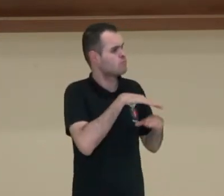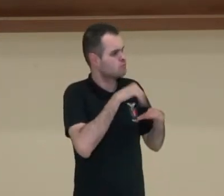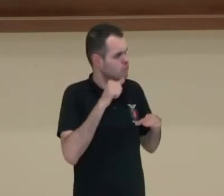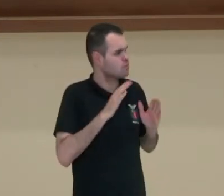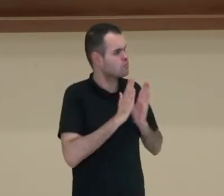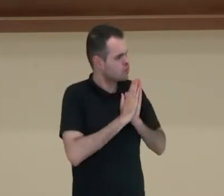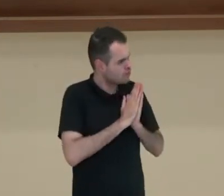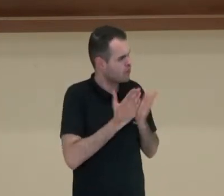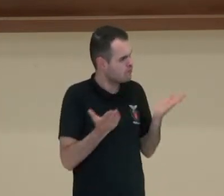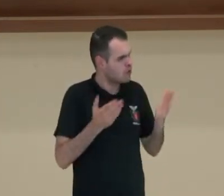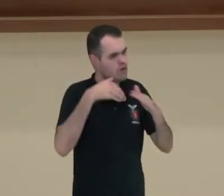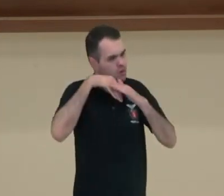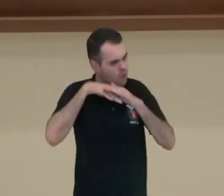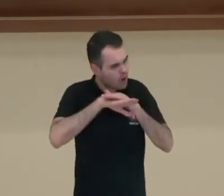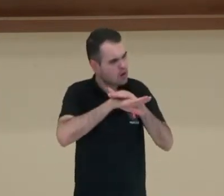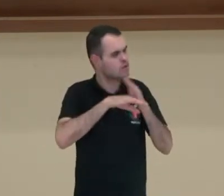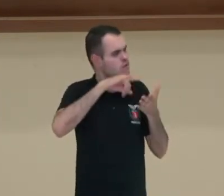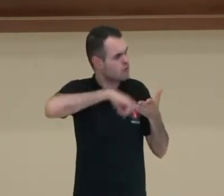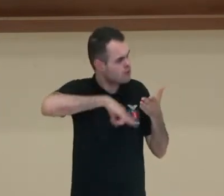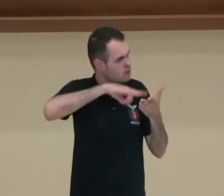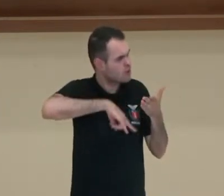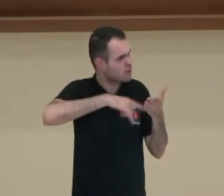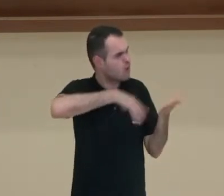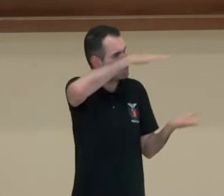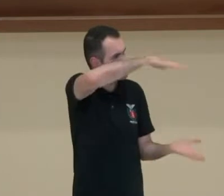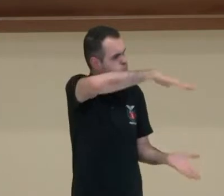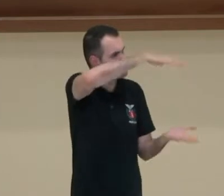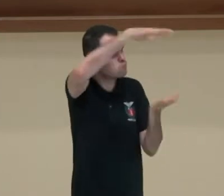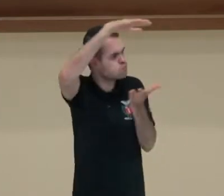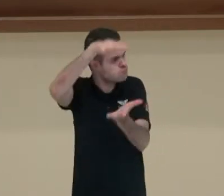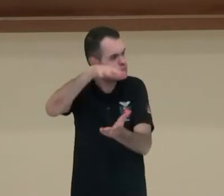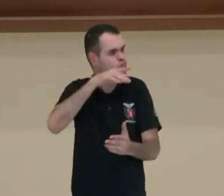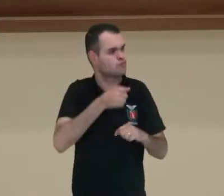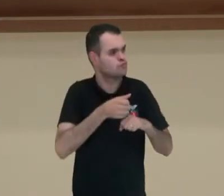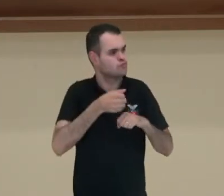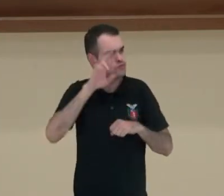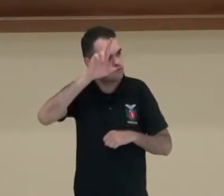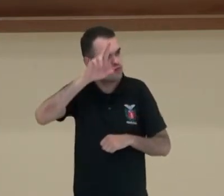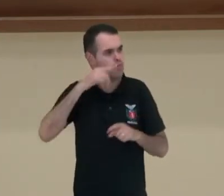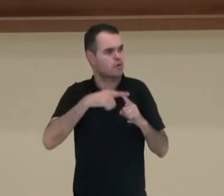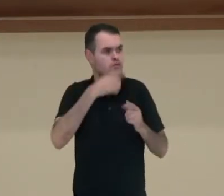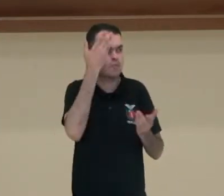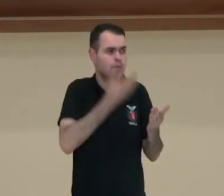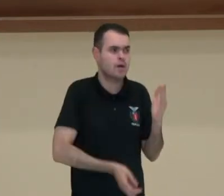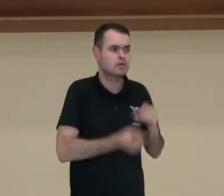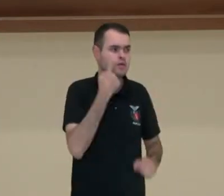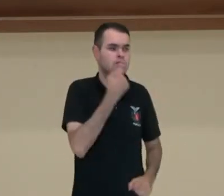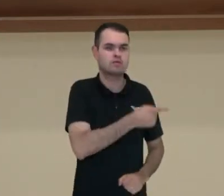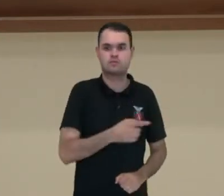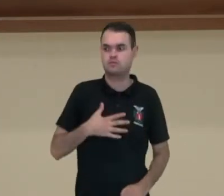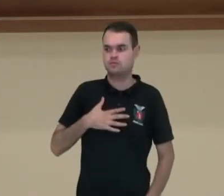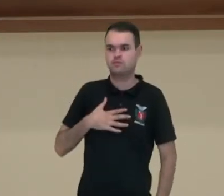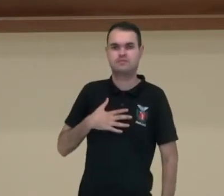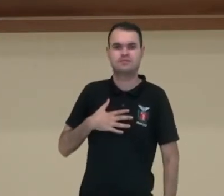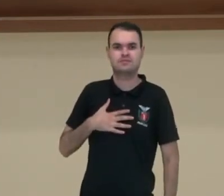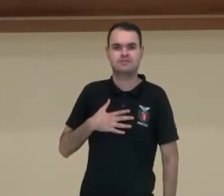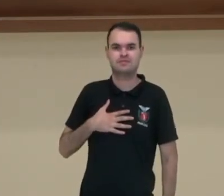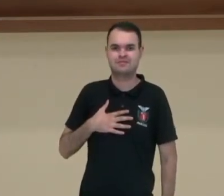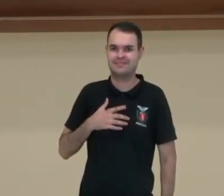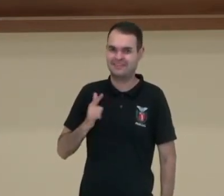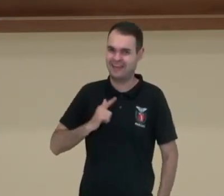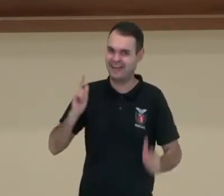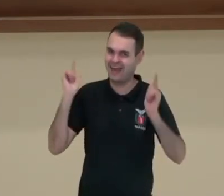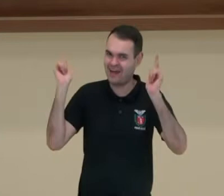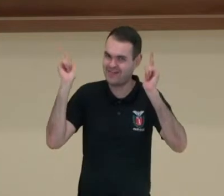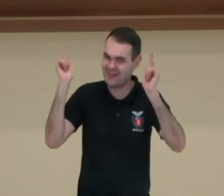guardar esses tipos de documentos e entregar todo para o seu diretor, senão você vai perder o teu estágio. Quem disse que não tem aventura